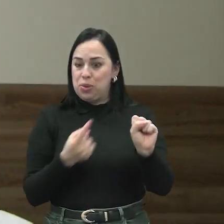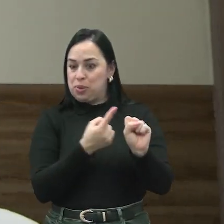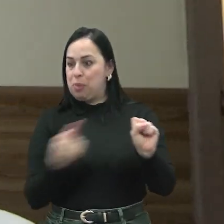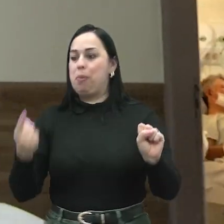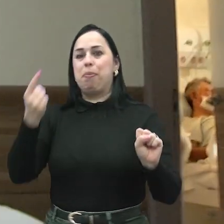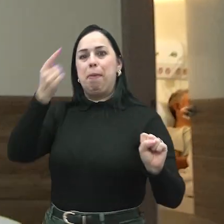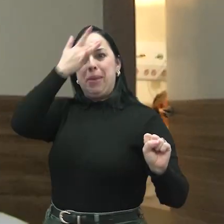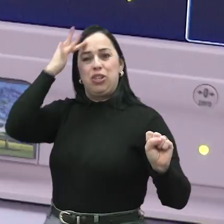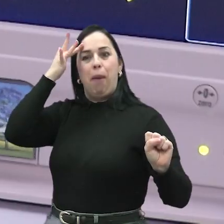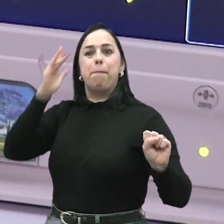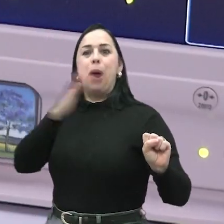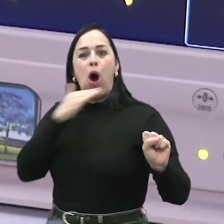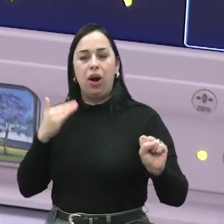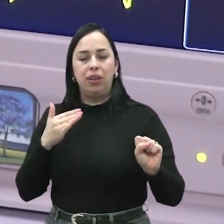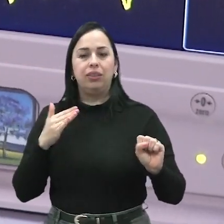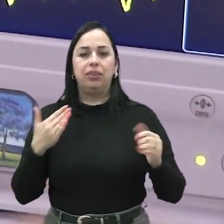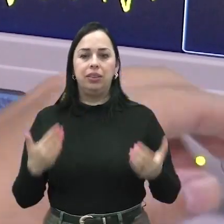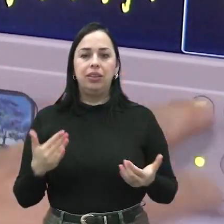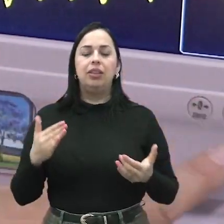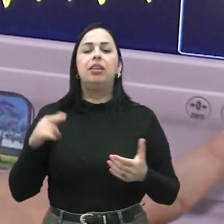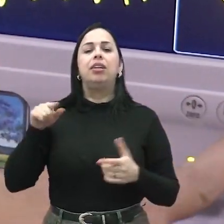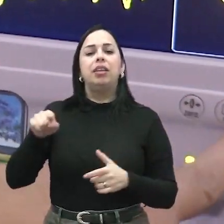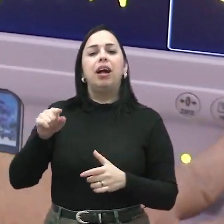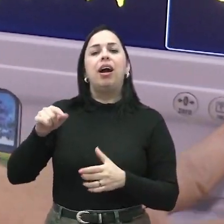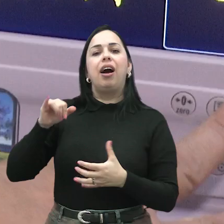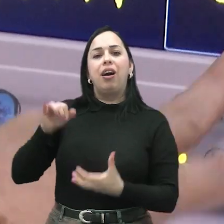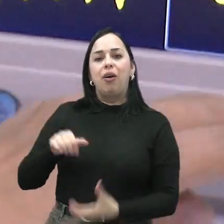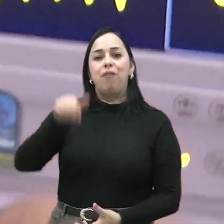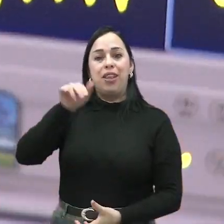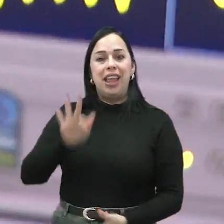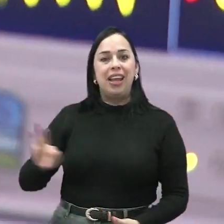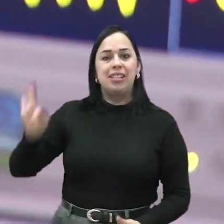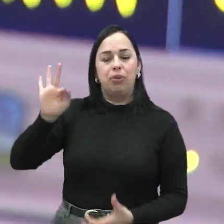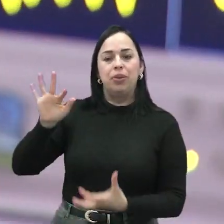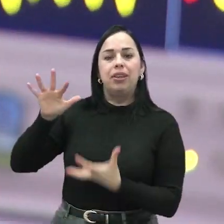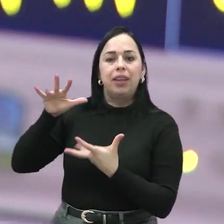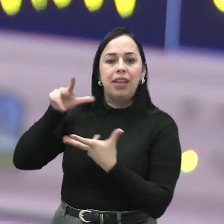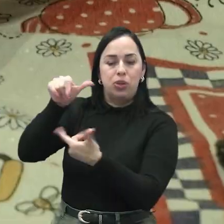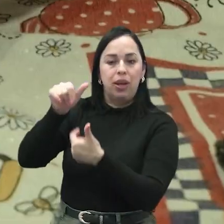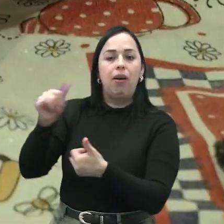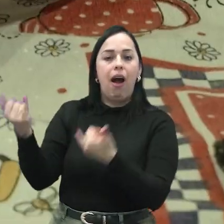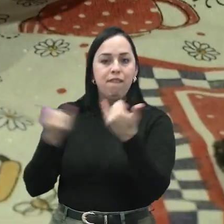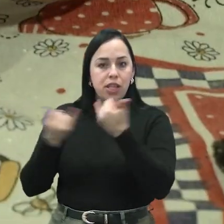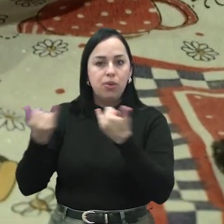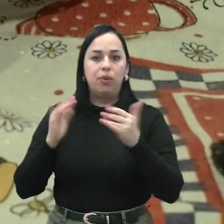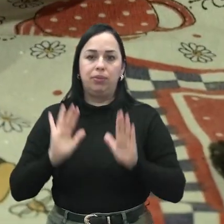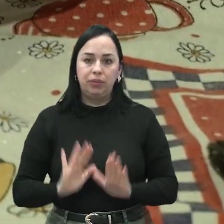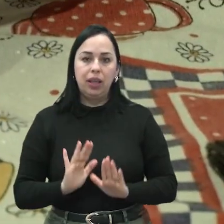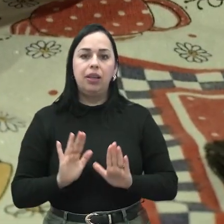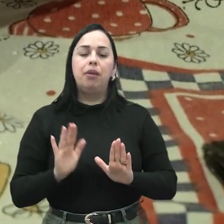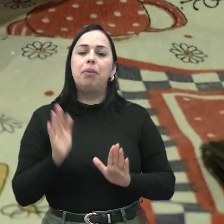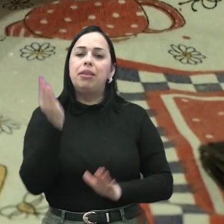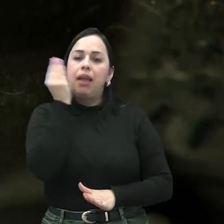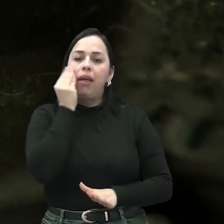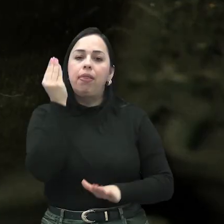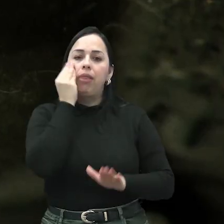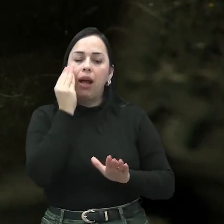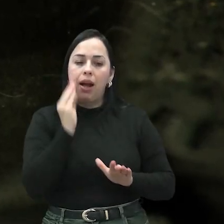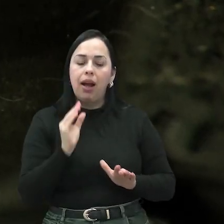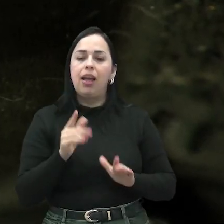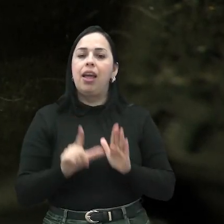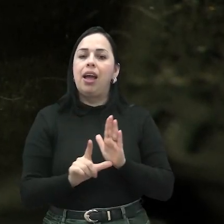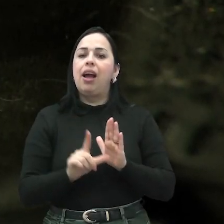6 segundos, de acordo com a Federação Internacional de Diabetes. E como ação preventiva,